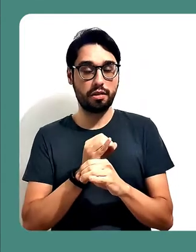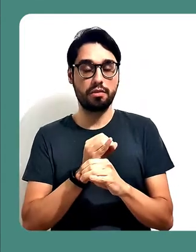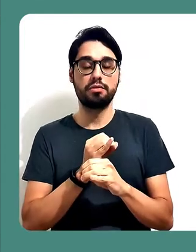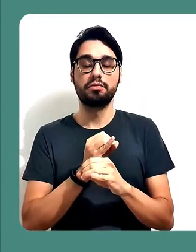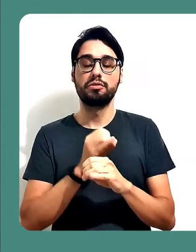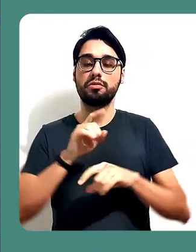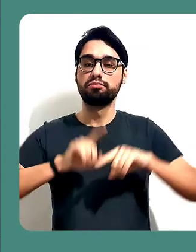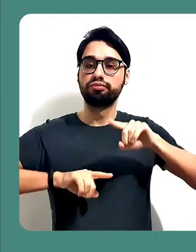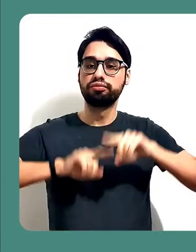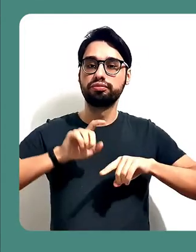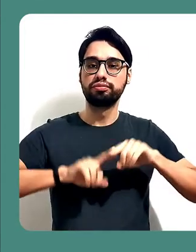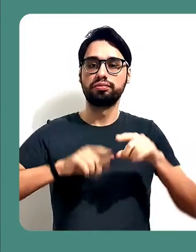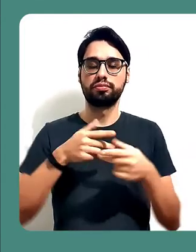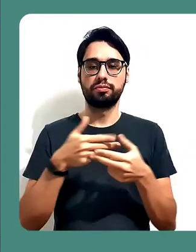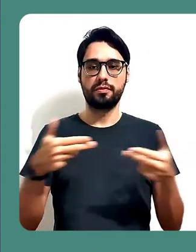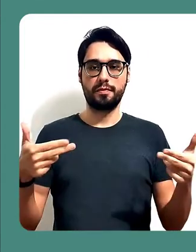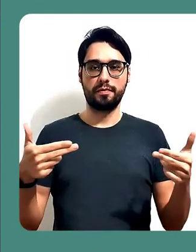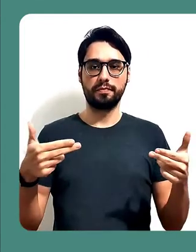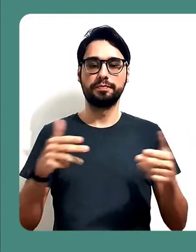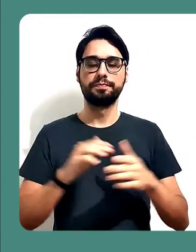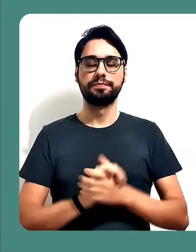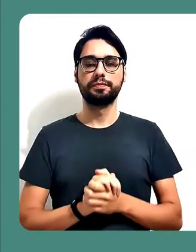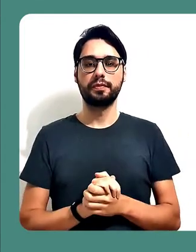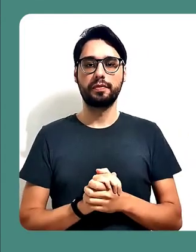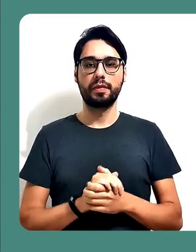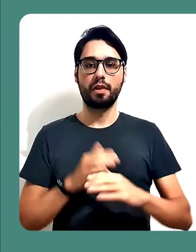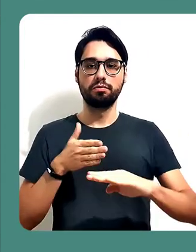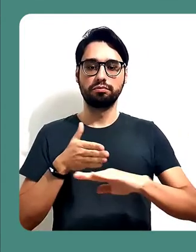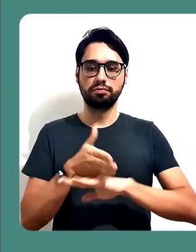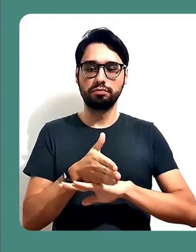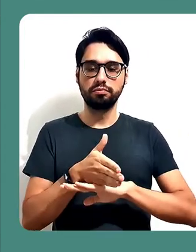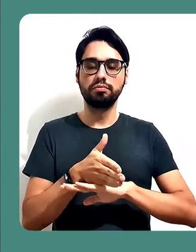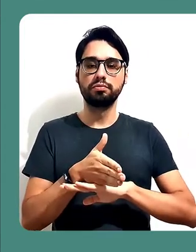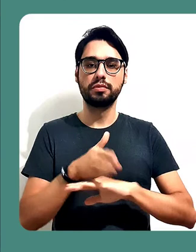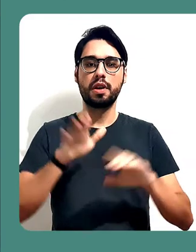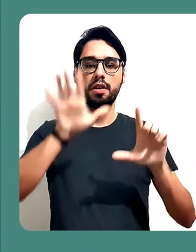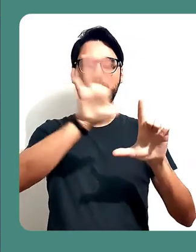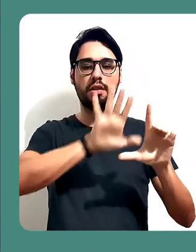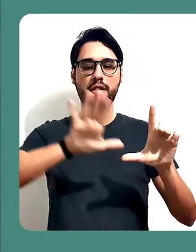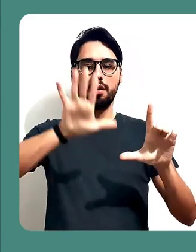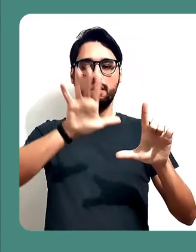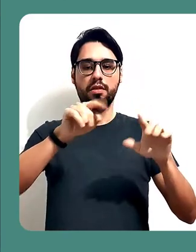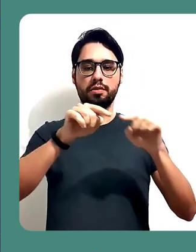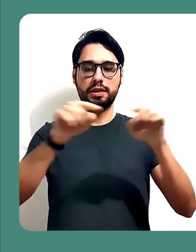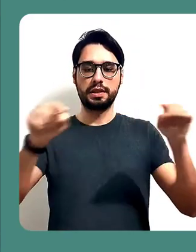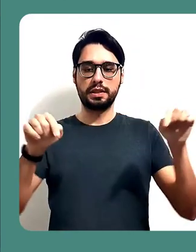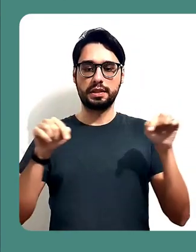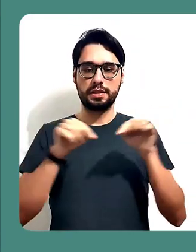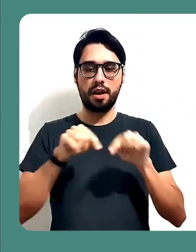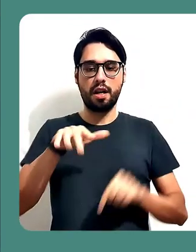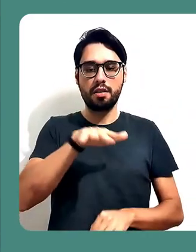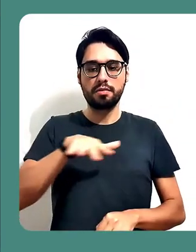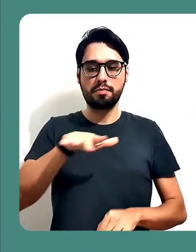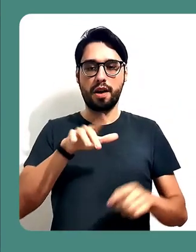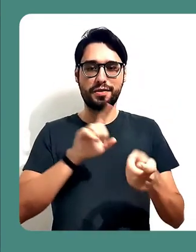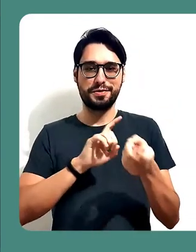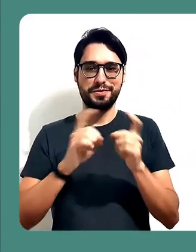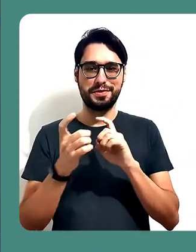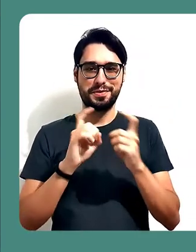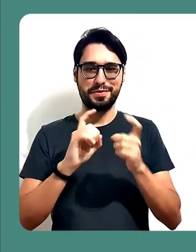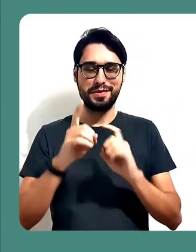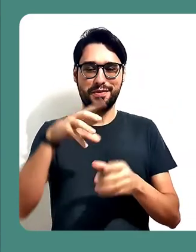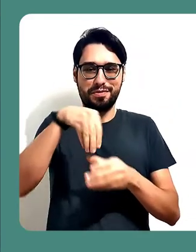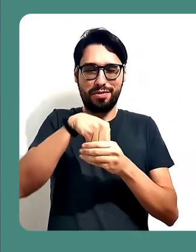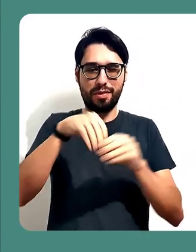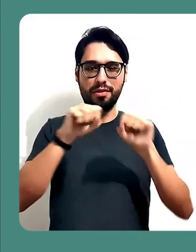software adicional para utilizar qualquer um dos recursos que ela disponibiliza ao ingressar na